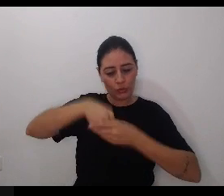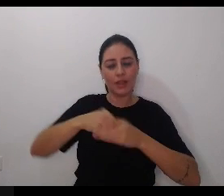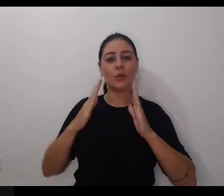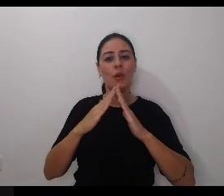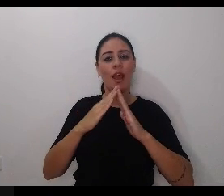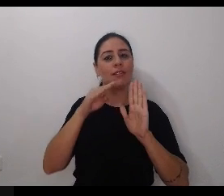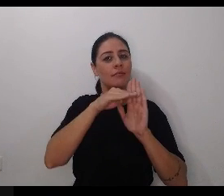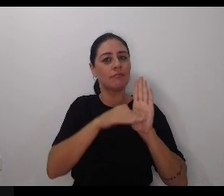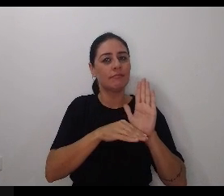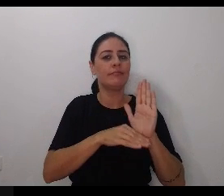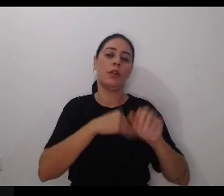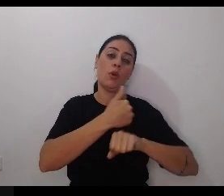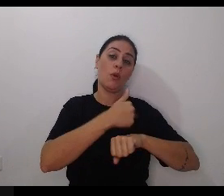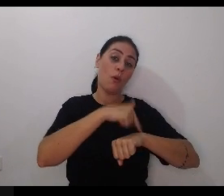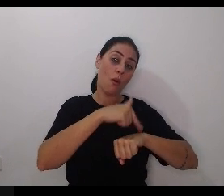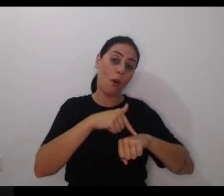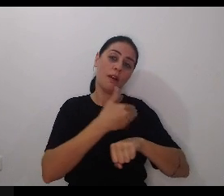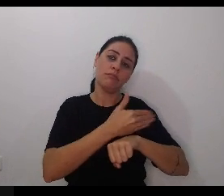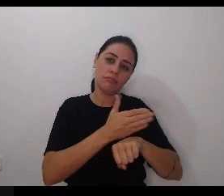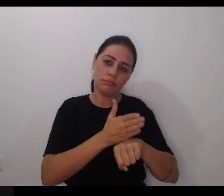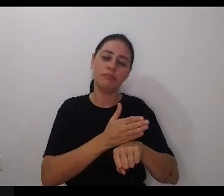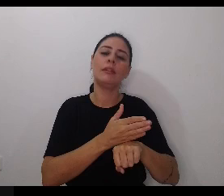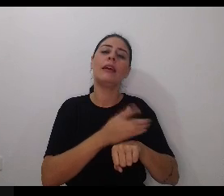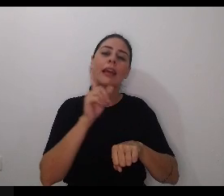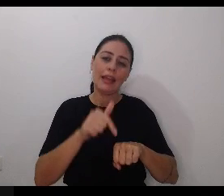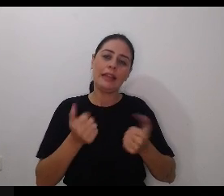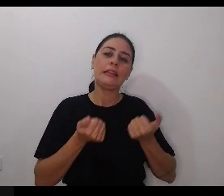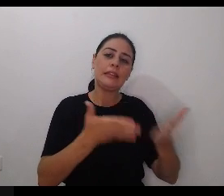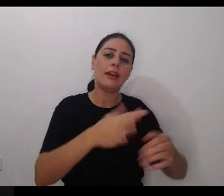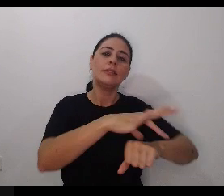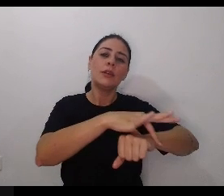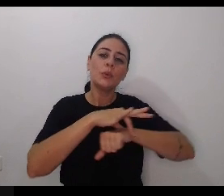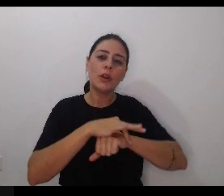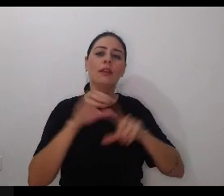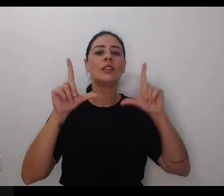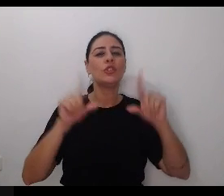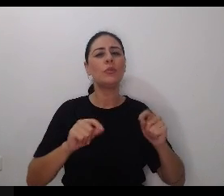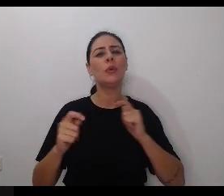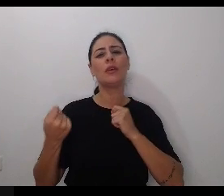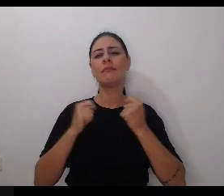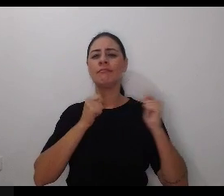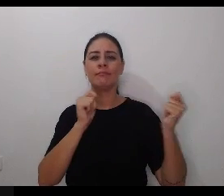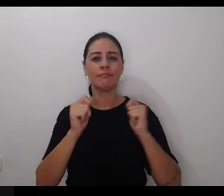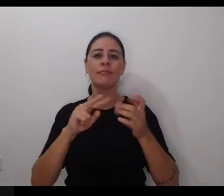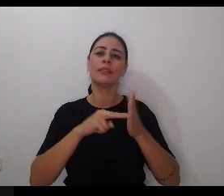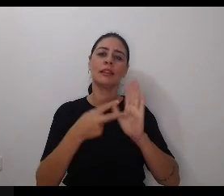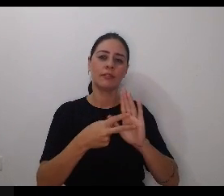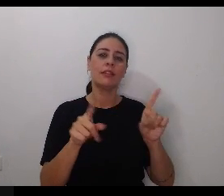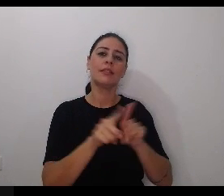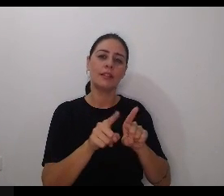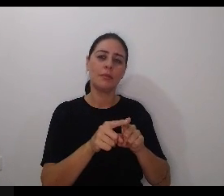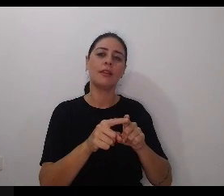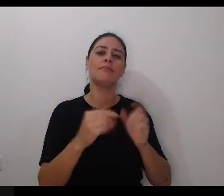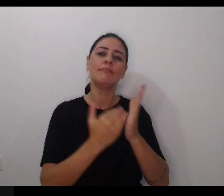gente precisa pensar como é que vai ser a rotina dentro de casa, né? O fato de ter uma rotina, além de aumentar a segurança e